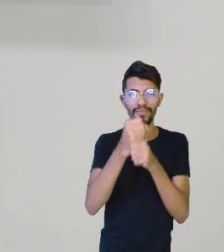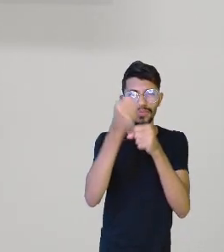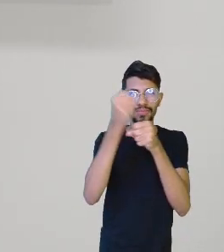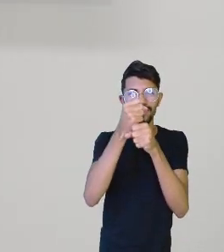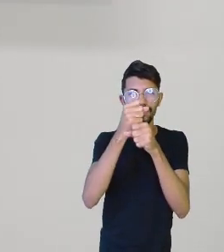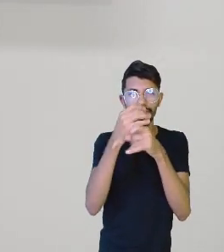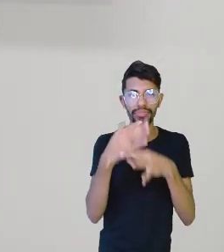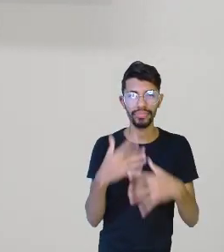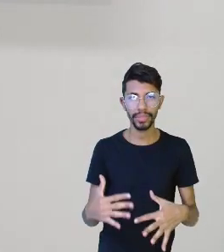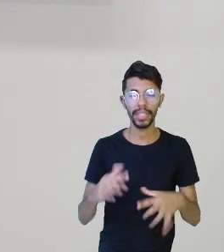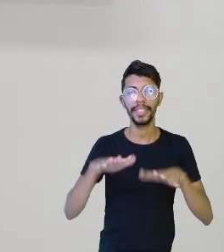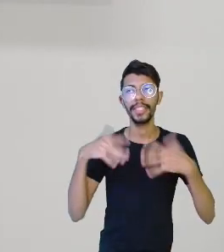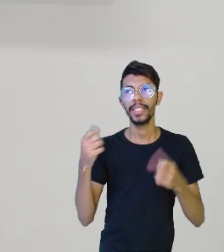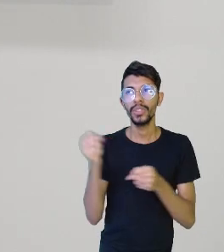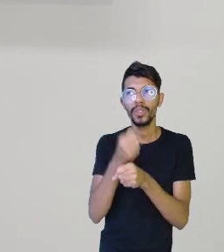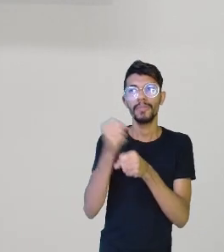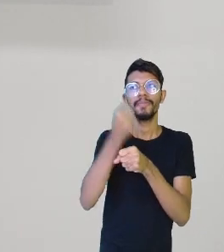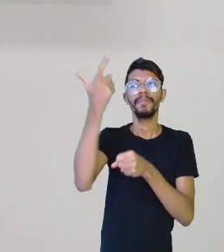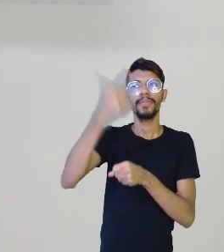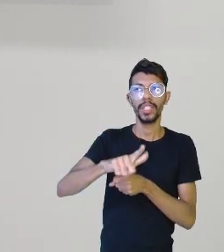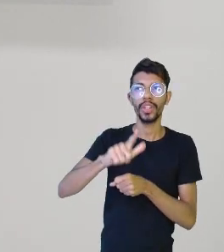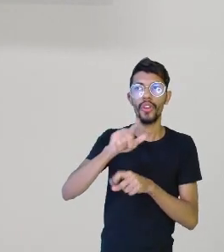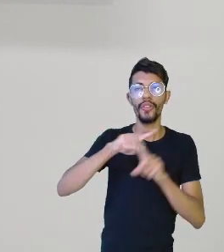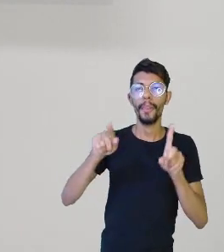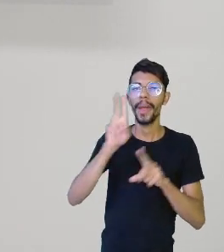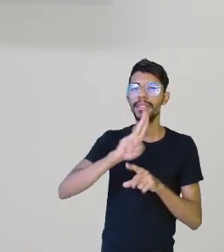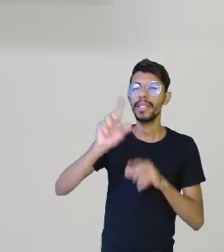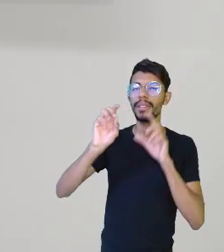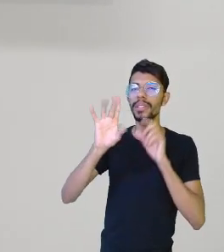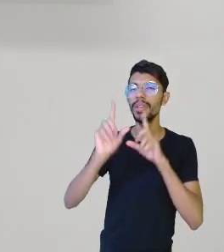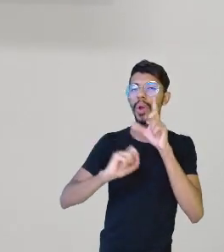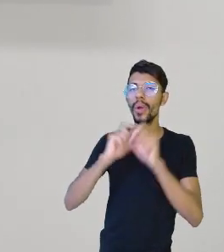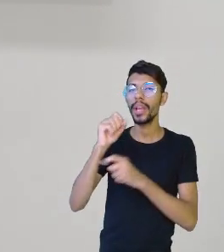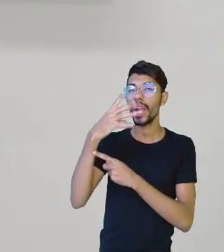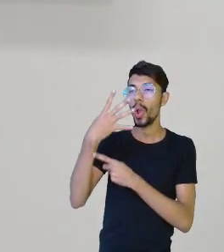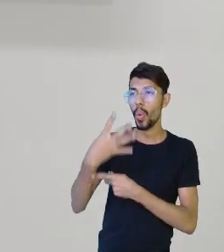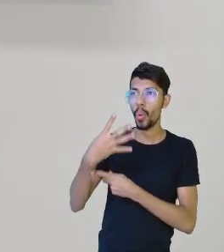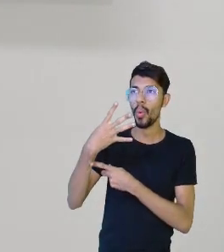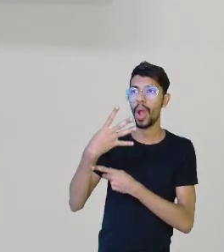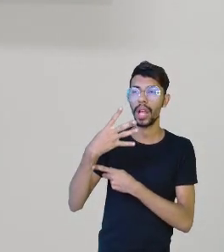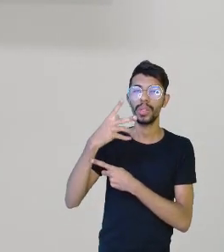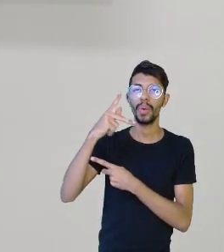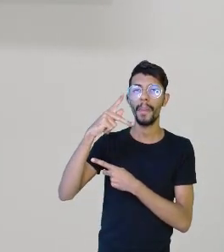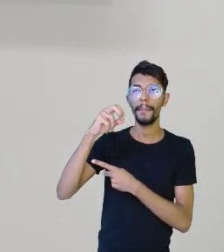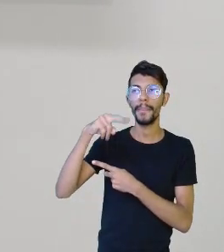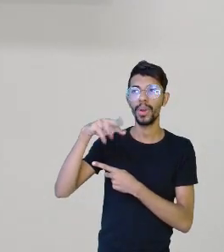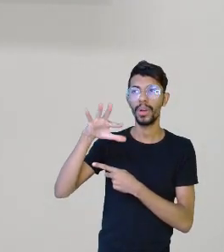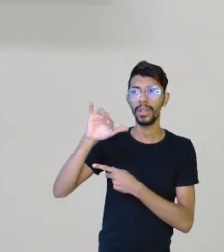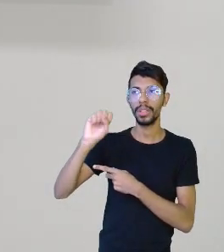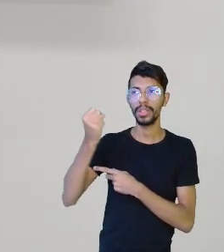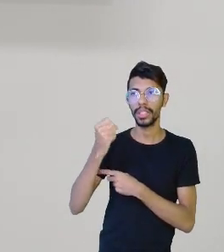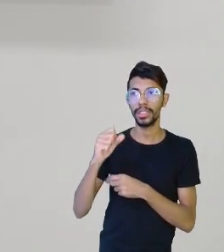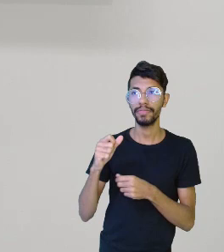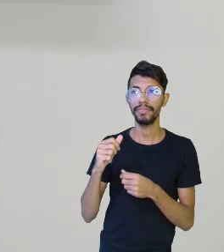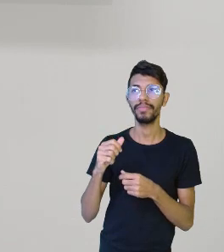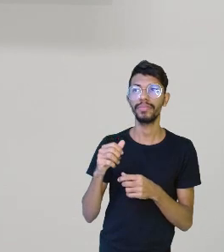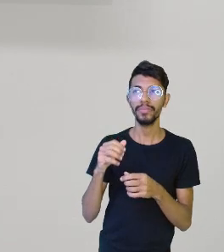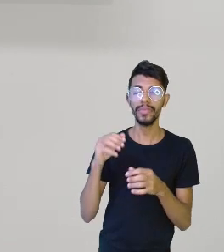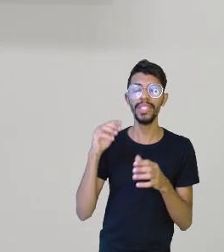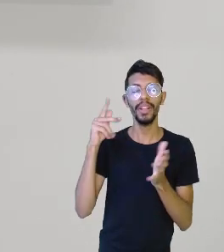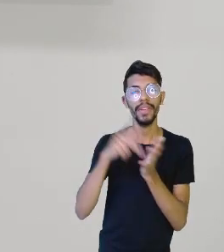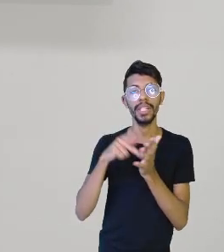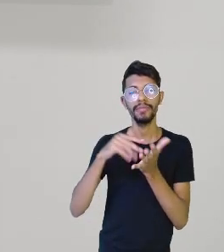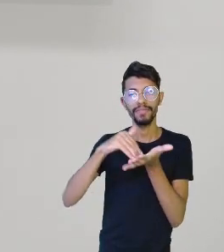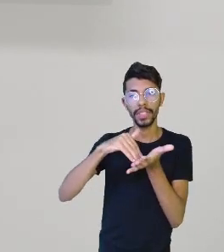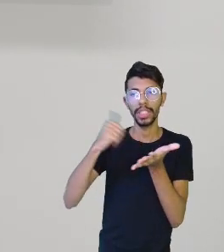baluartes. A partir de 1677 e 1684 foi retirada foi retirado um dos baluartes dele, ou